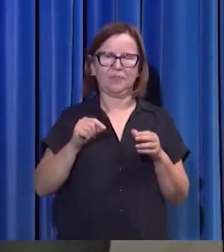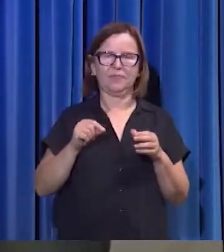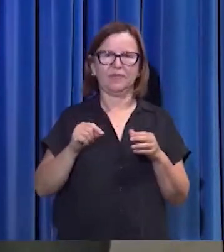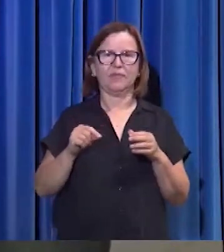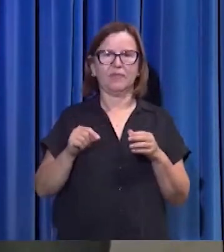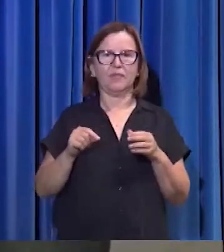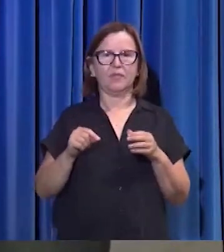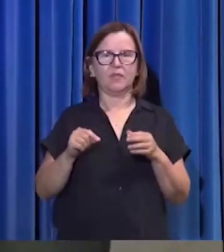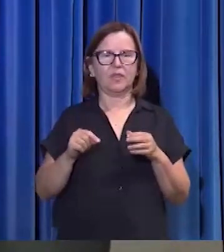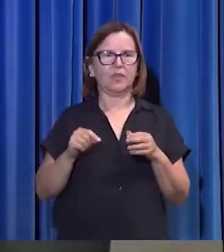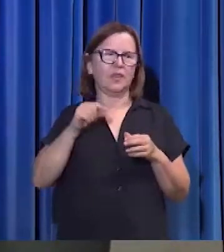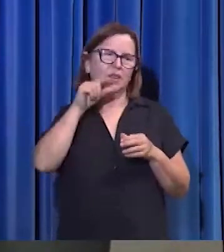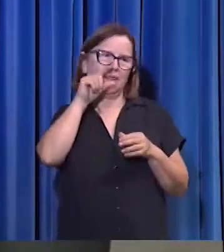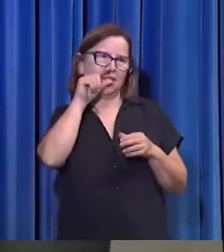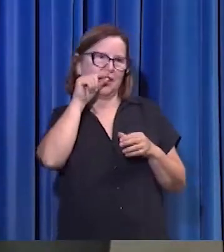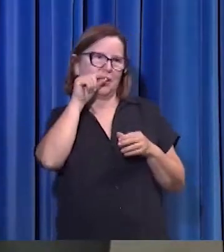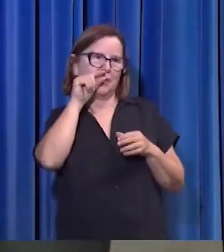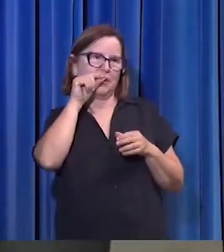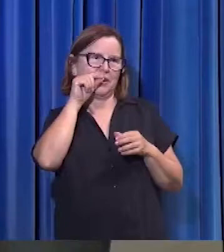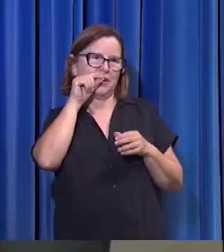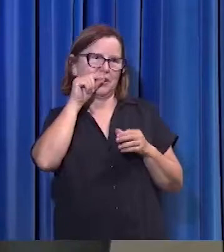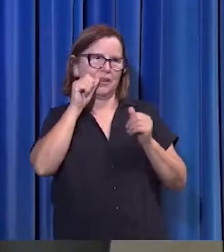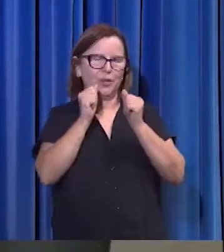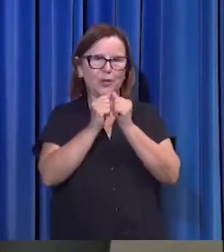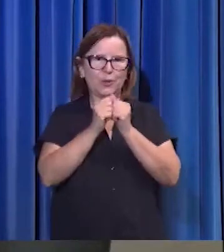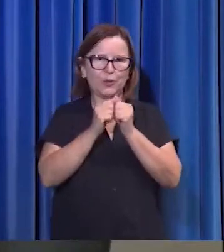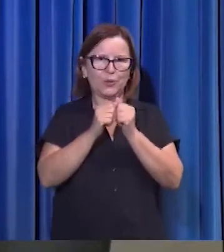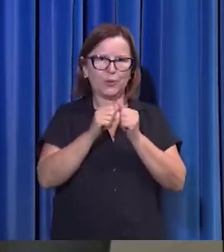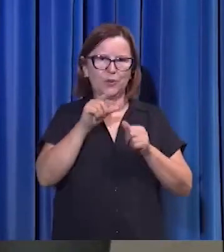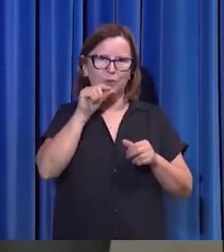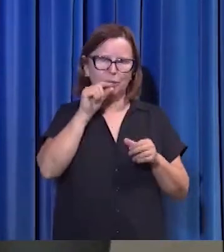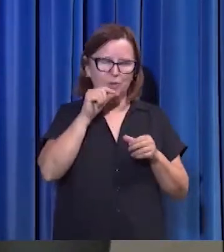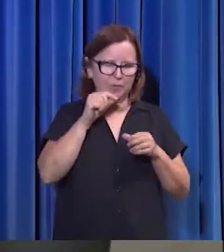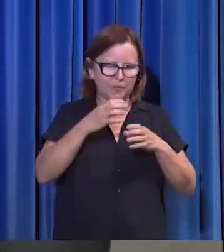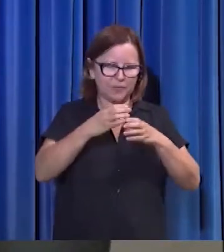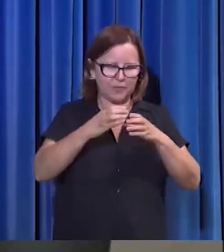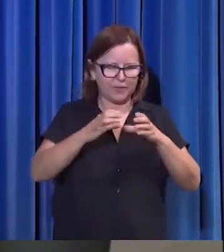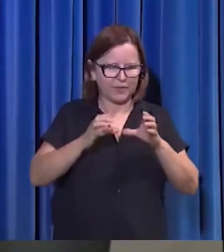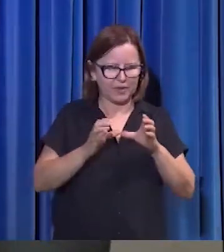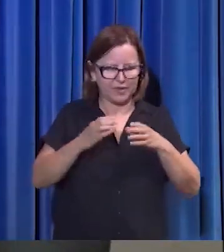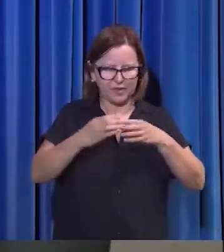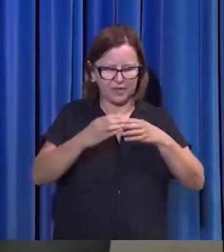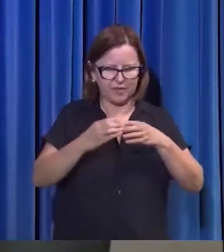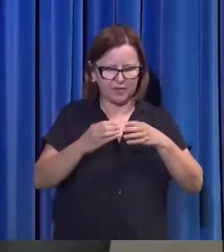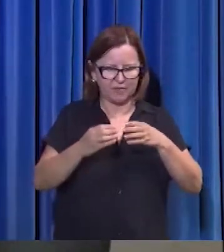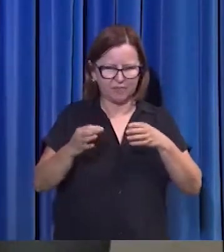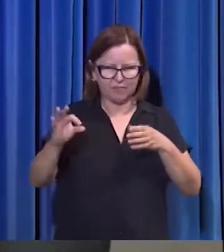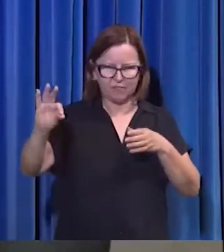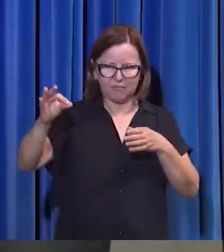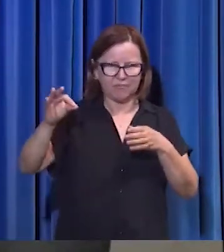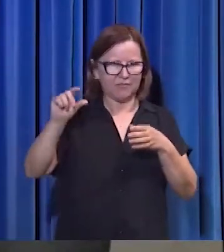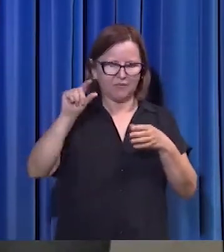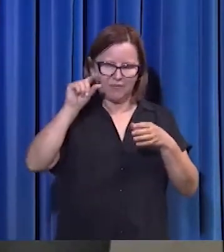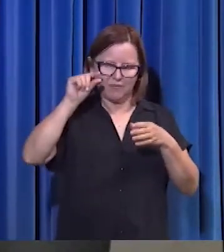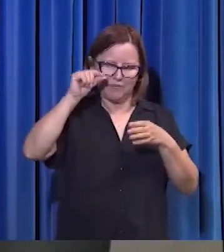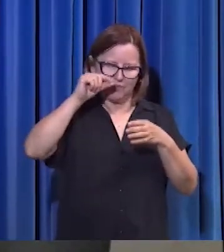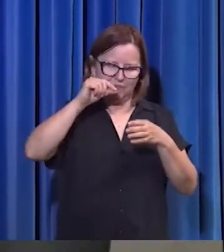E a mãe pássaro e os seus filhotes repousando ali com segurança.